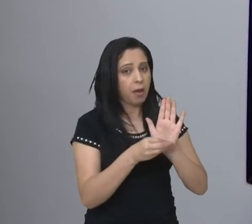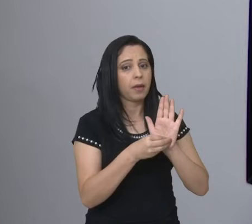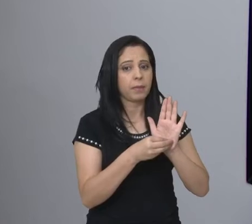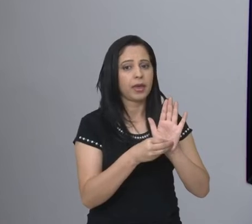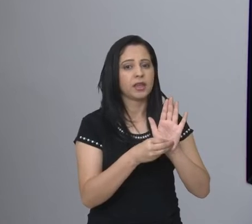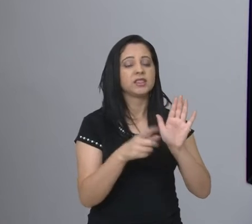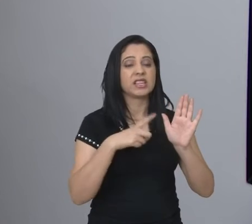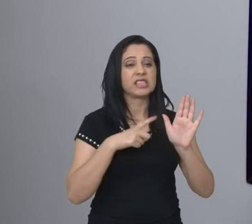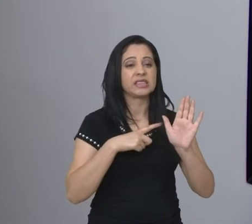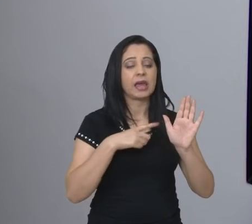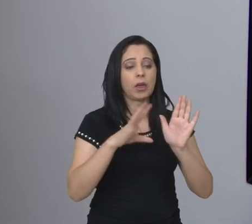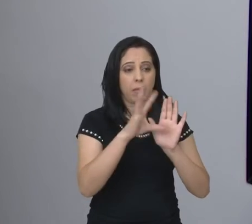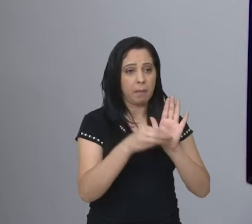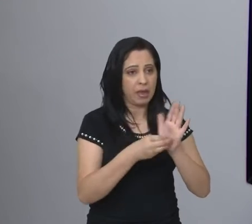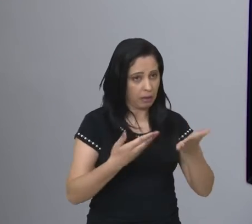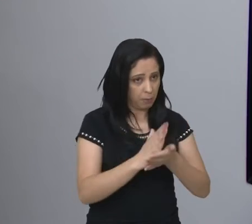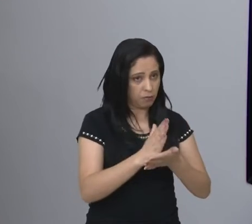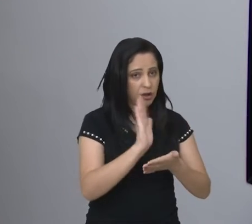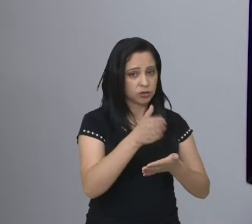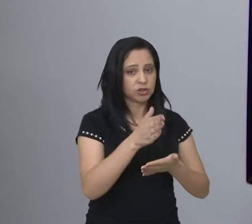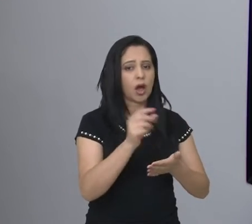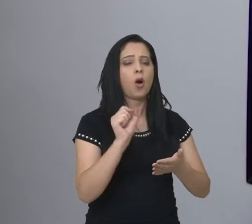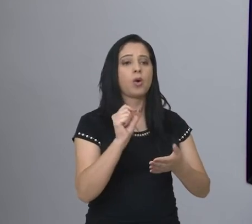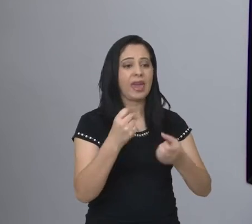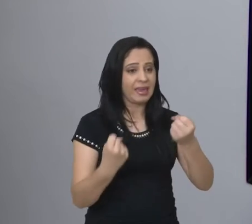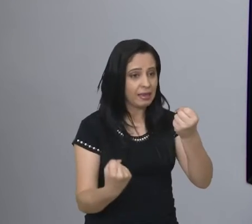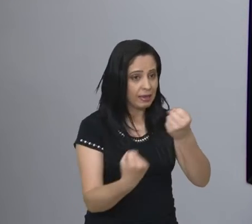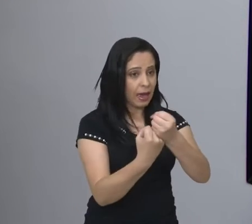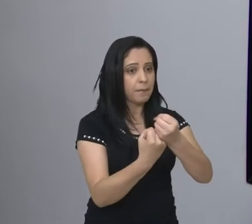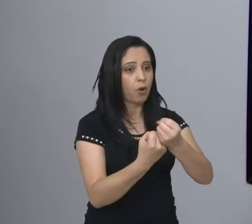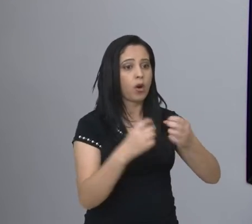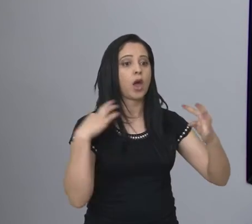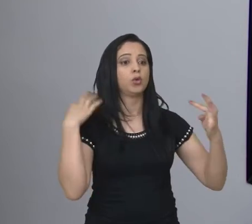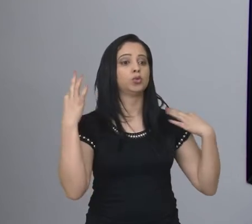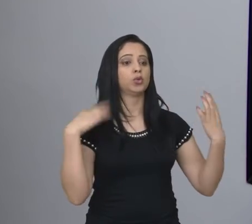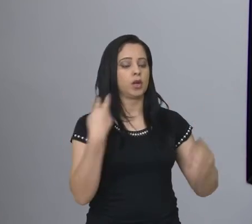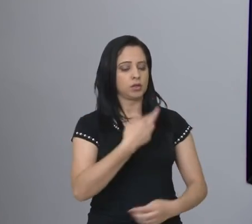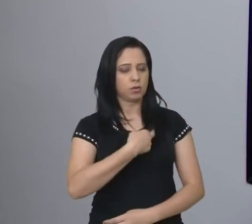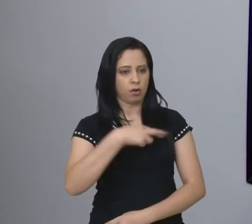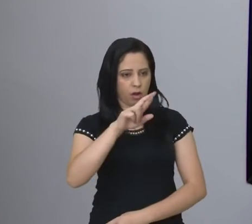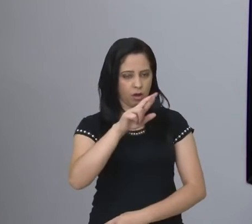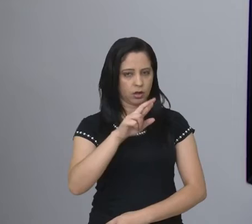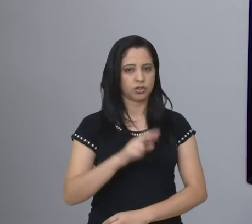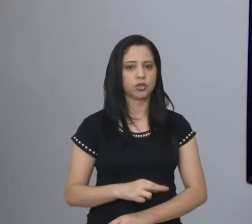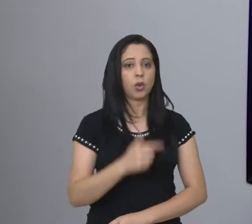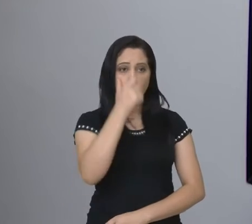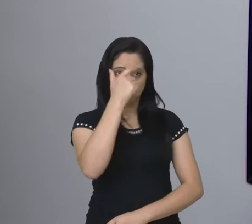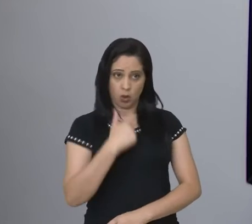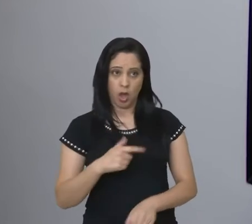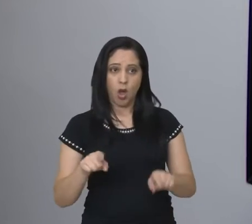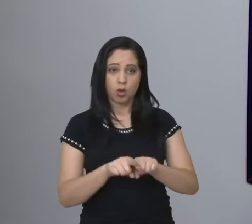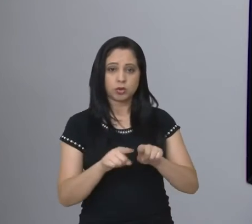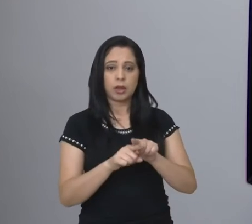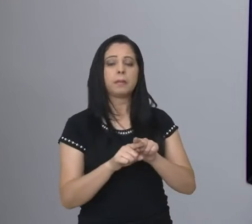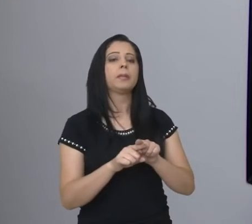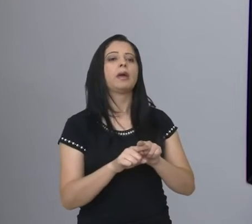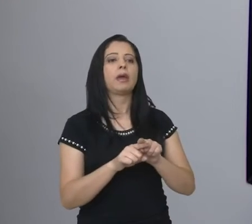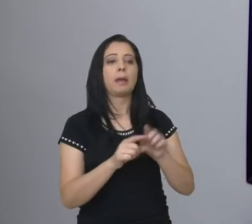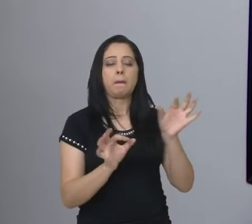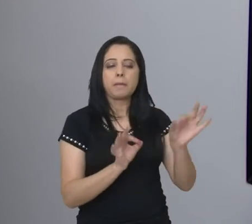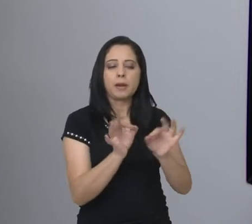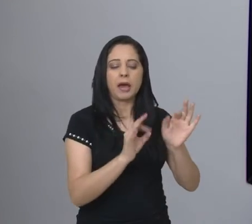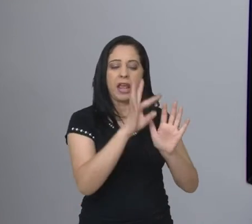emendas, inclusive tivemos uma emenda nossa aprovada, que apoia o turismo religioso. Também fui